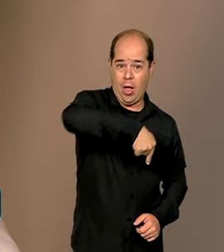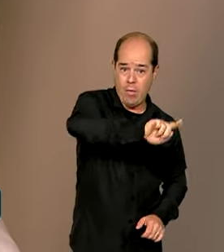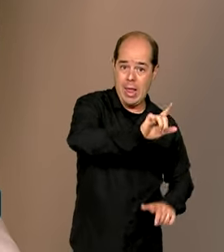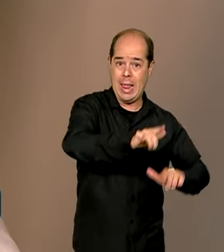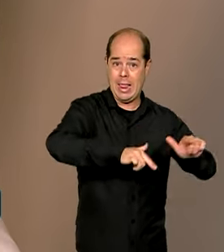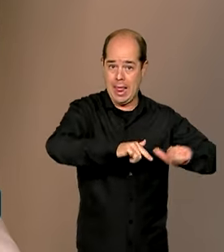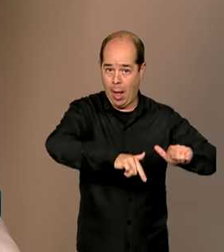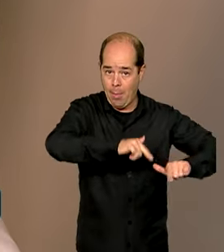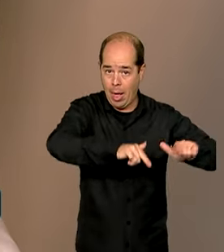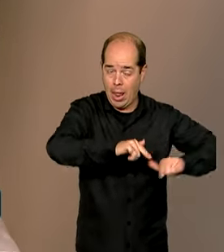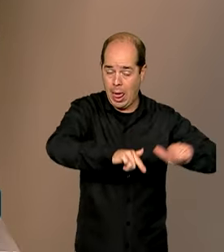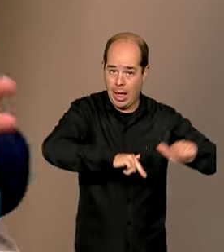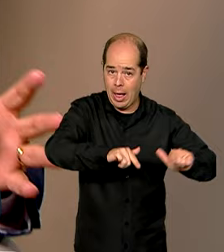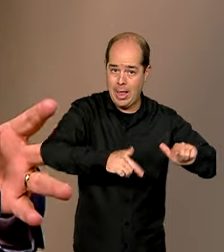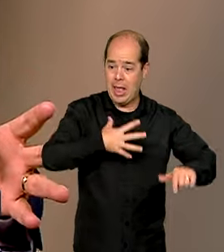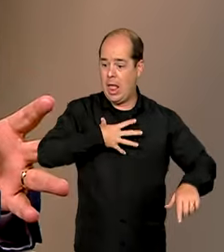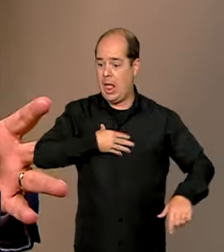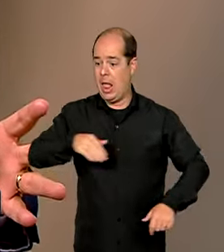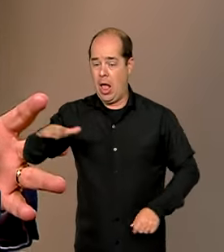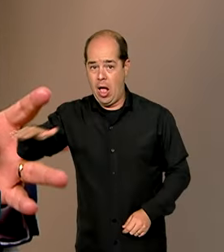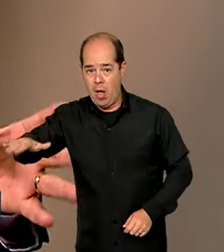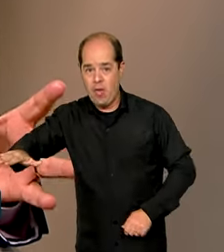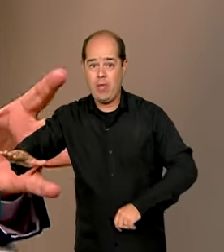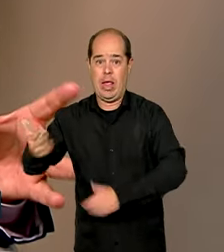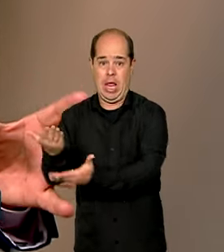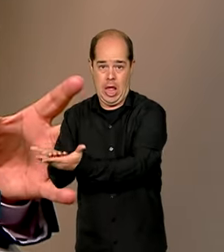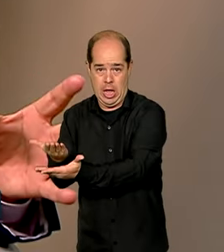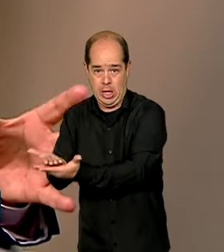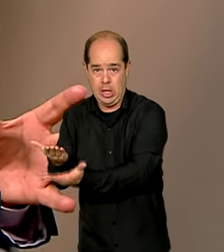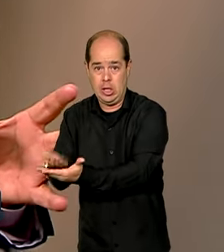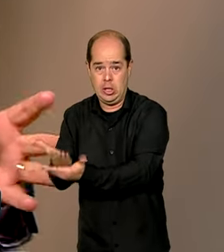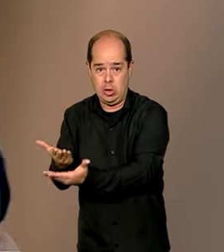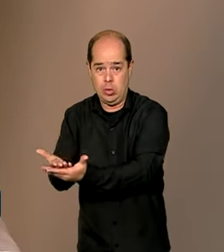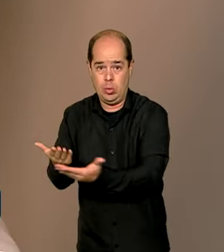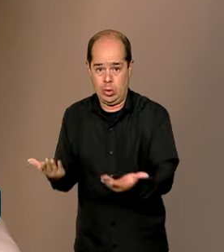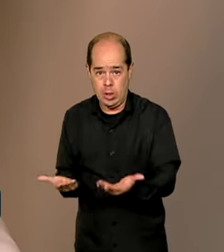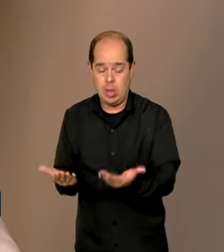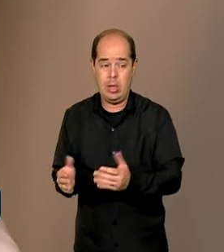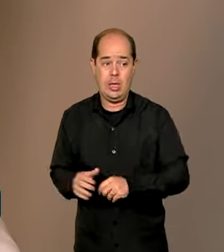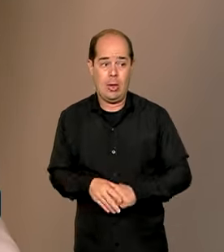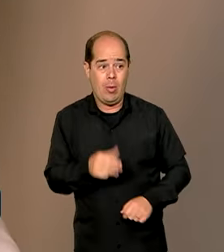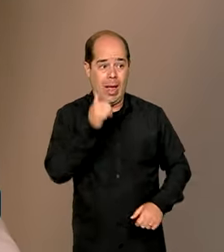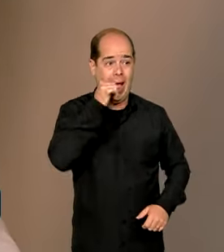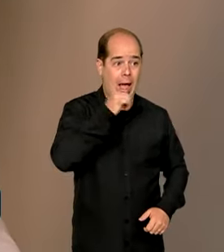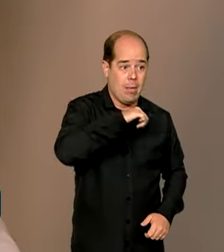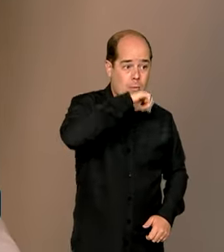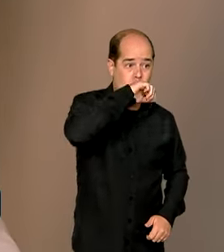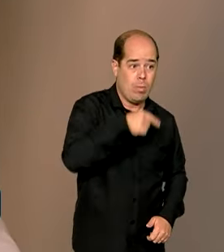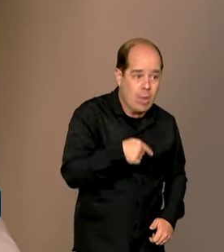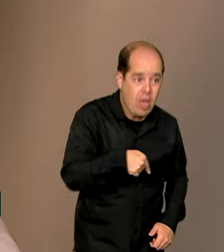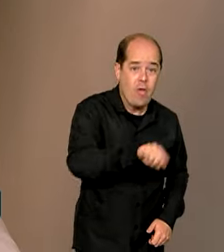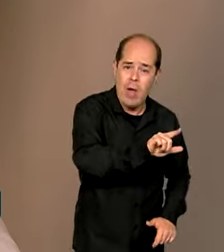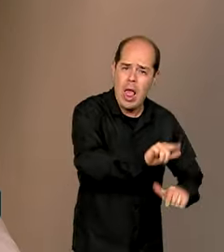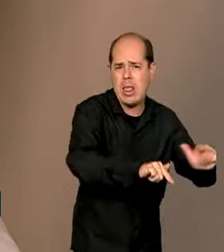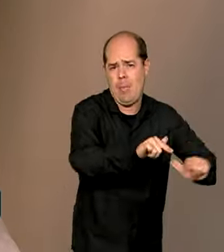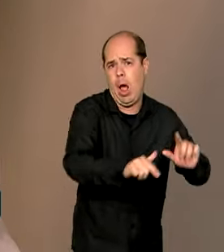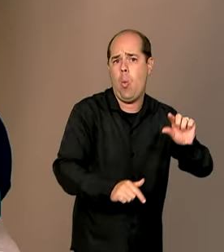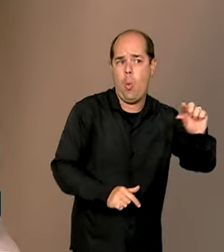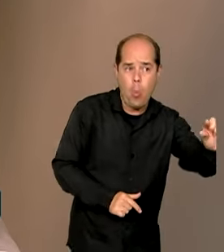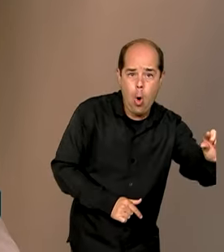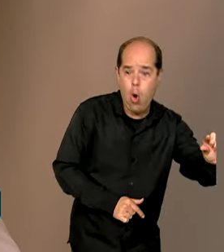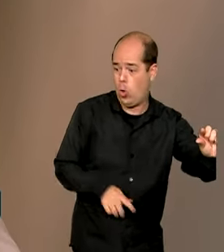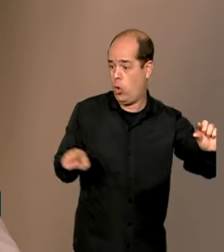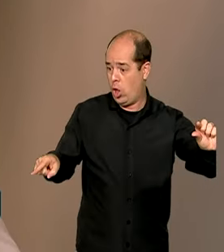a mãe trabalha um turno, o Bolsa Família segura ali a outra parte e a filha, o filho vão estudar.